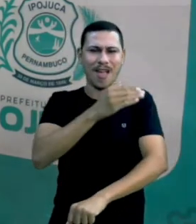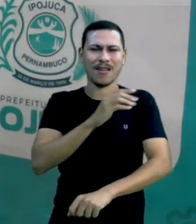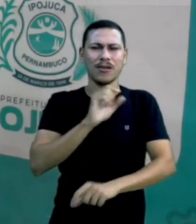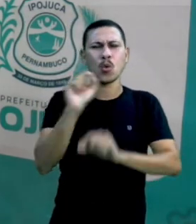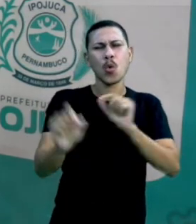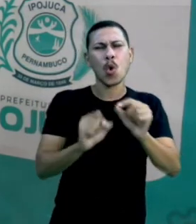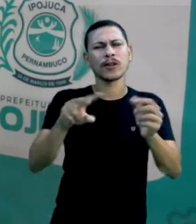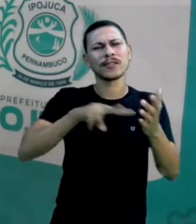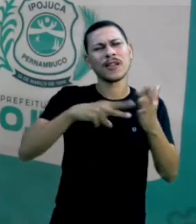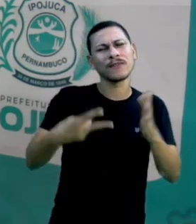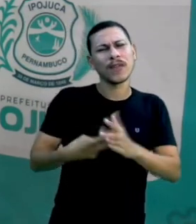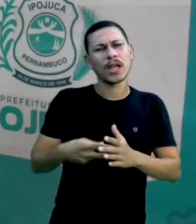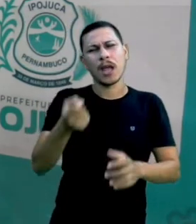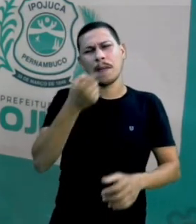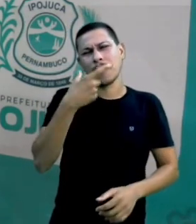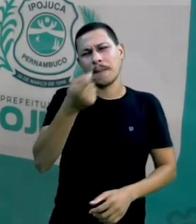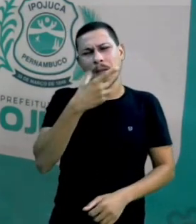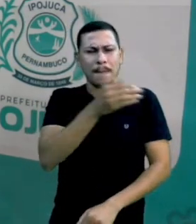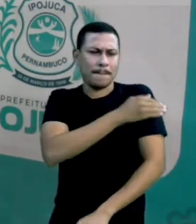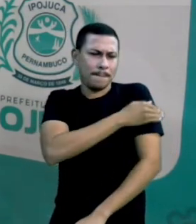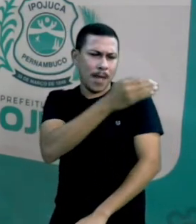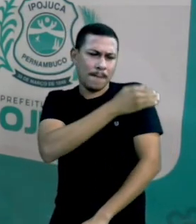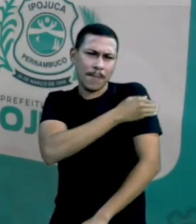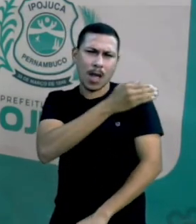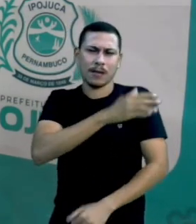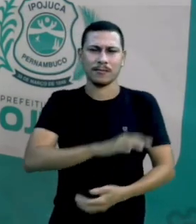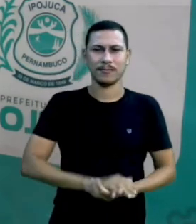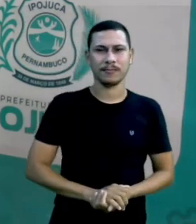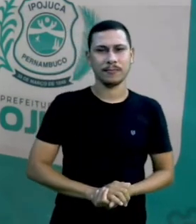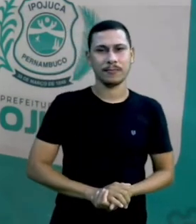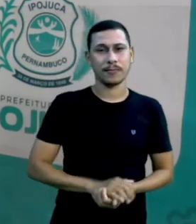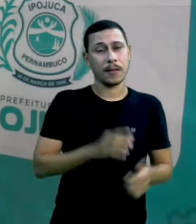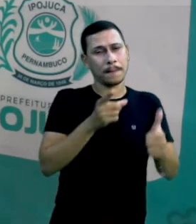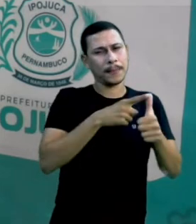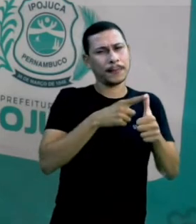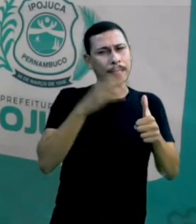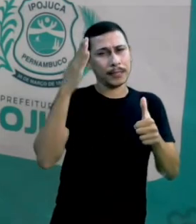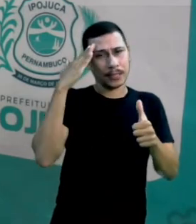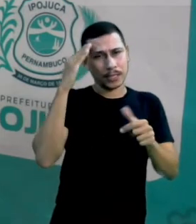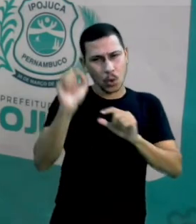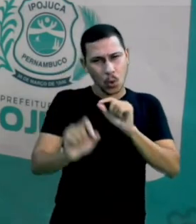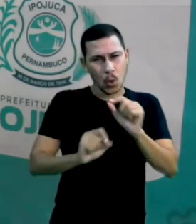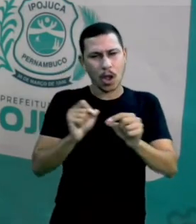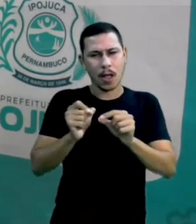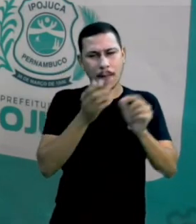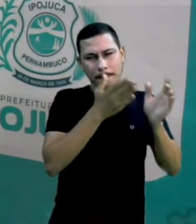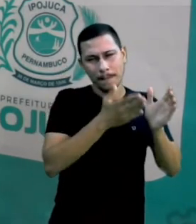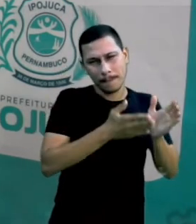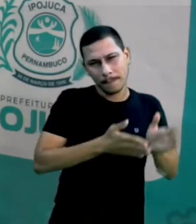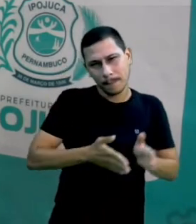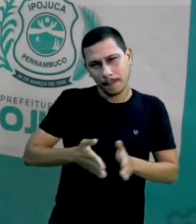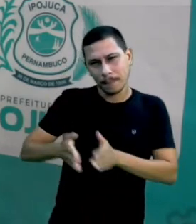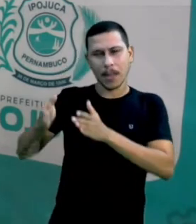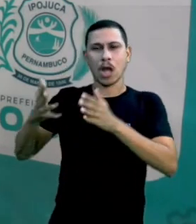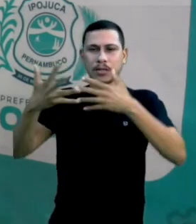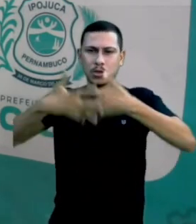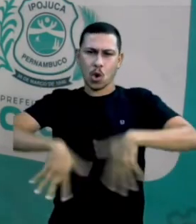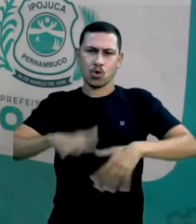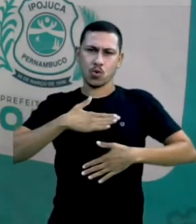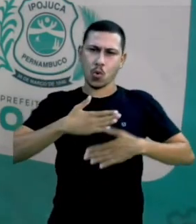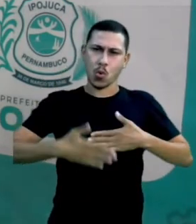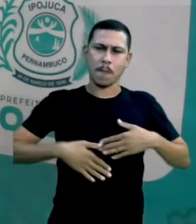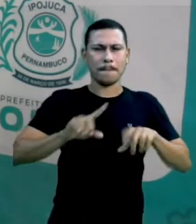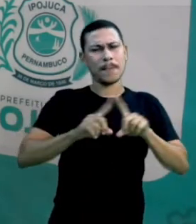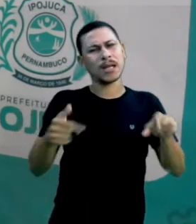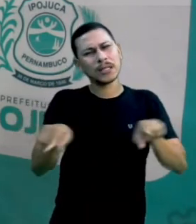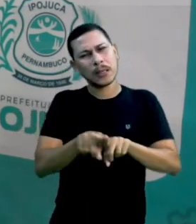O que é anabolismo, né? Bom, primeiro vamos entender que é um processo natural, mas além disso,